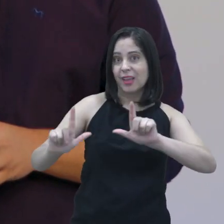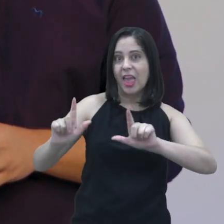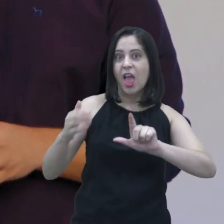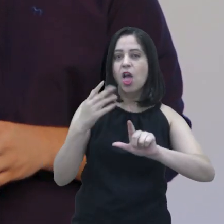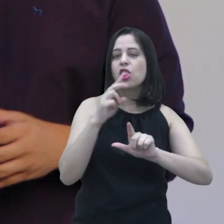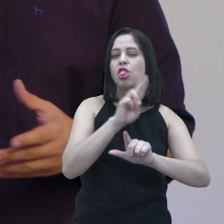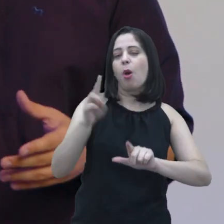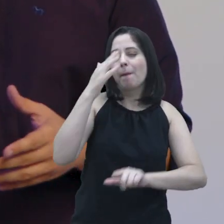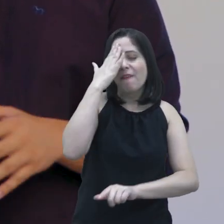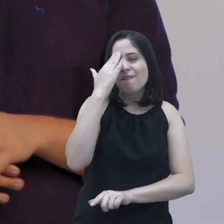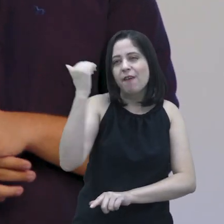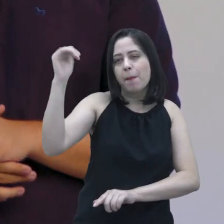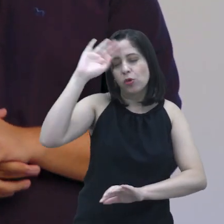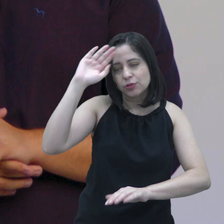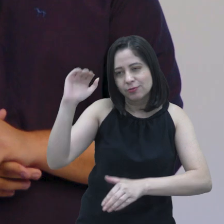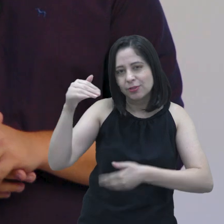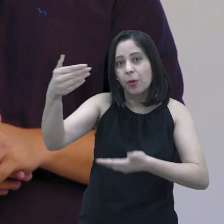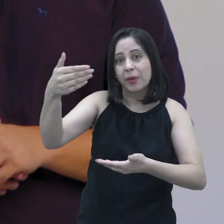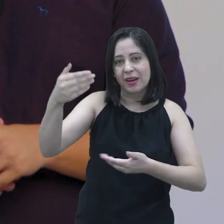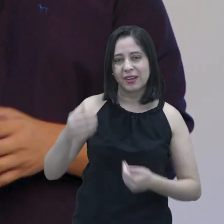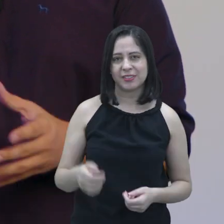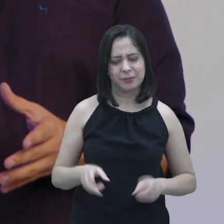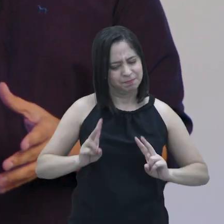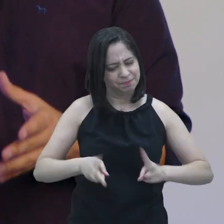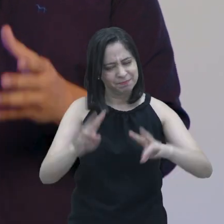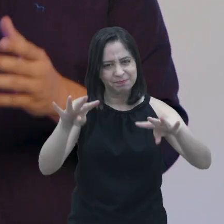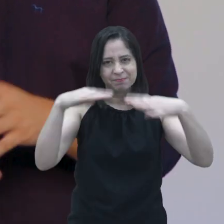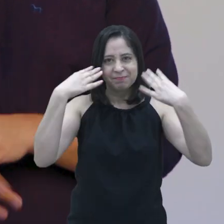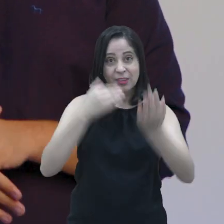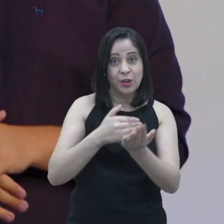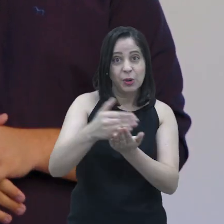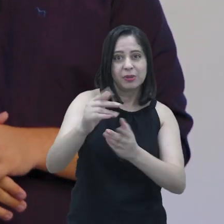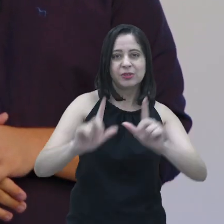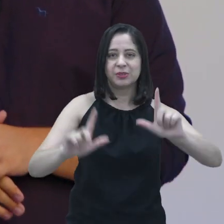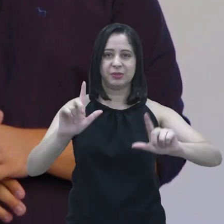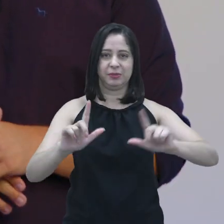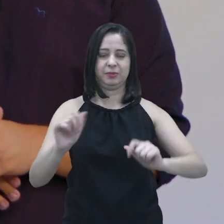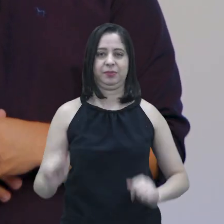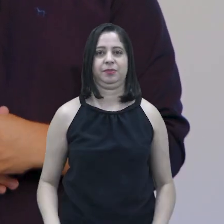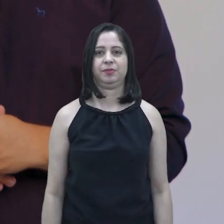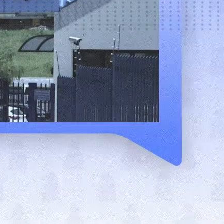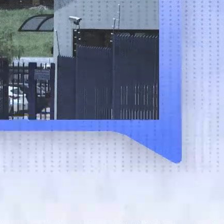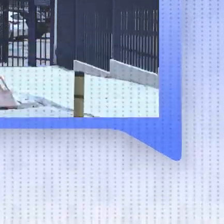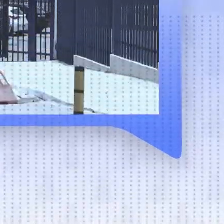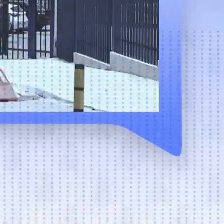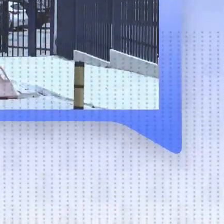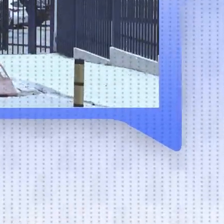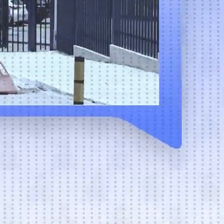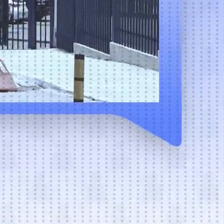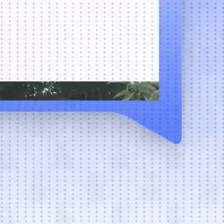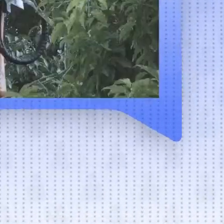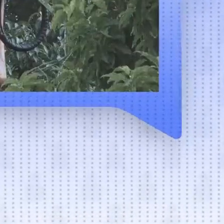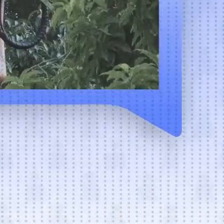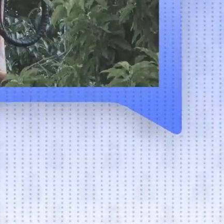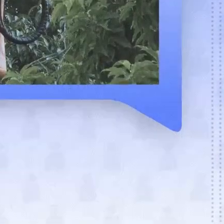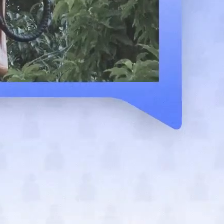Cidade, nosso momento de homenagem aqui no Cidadania. Fique por aí que o programa está só começando.